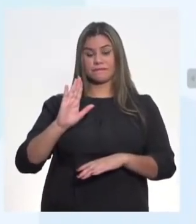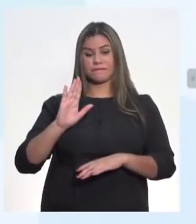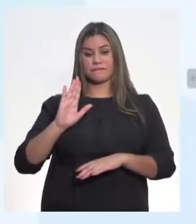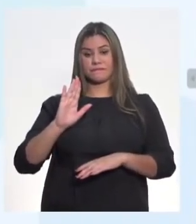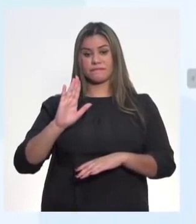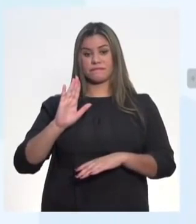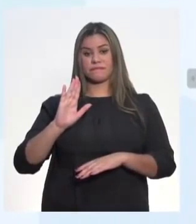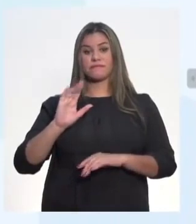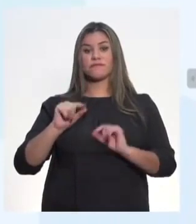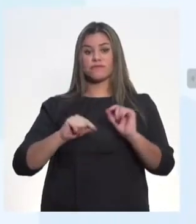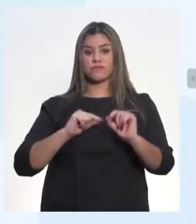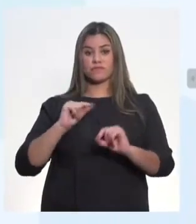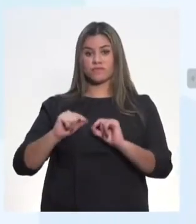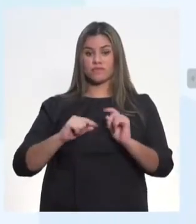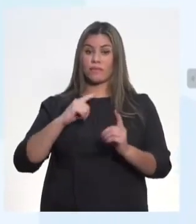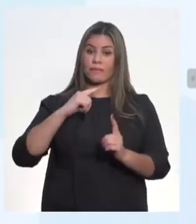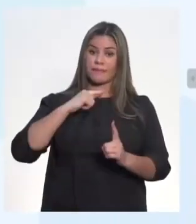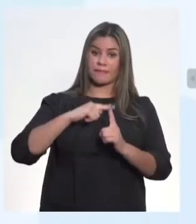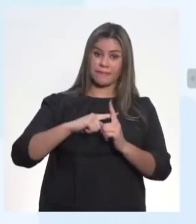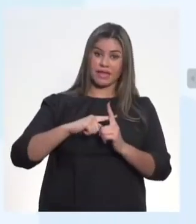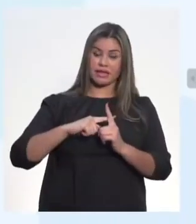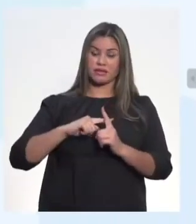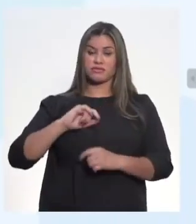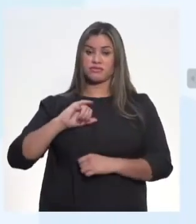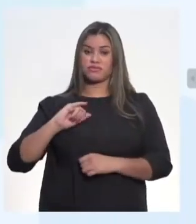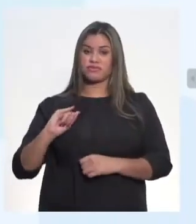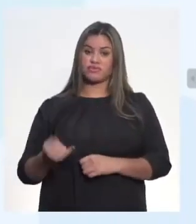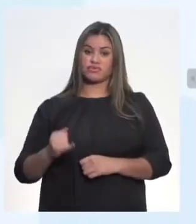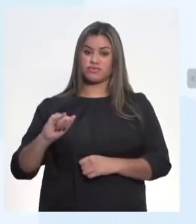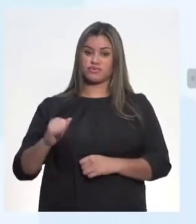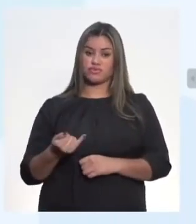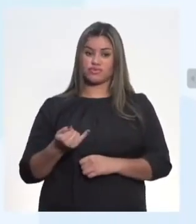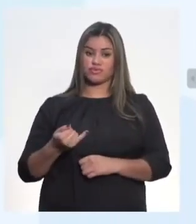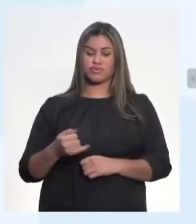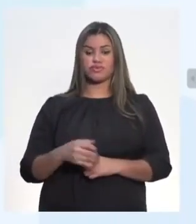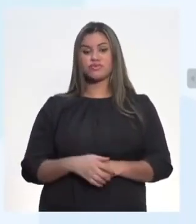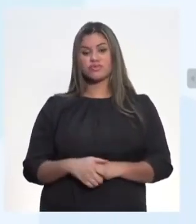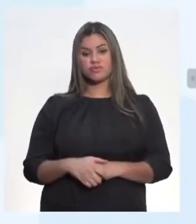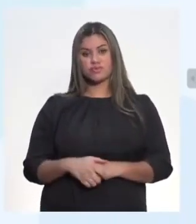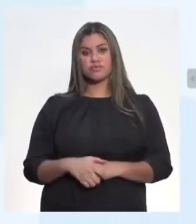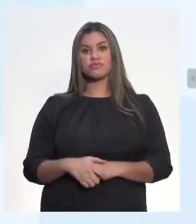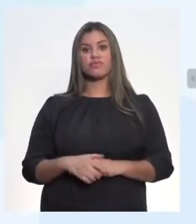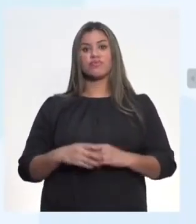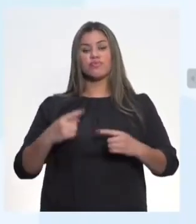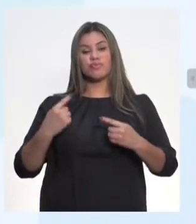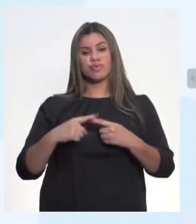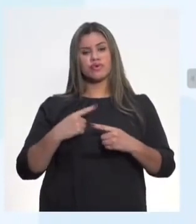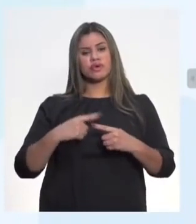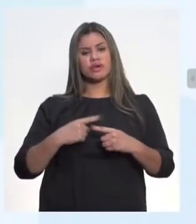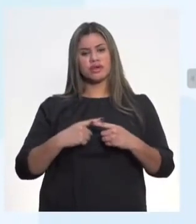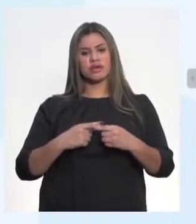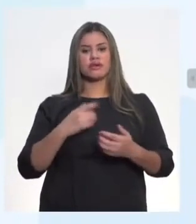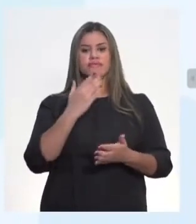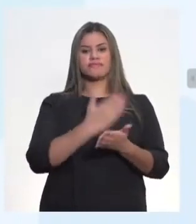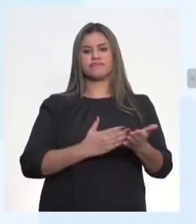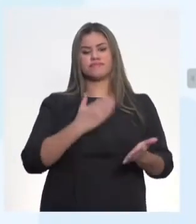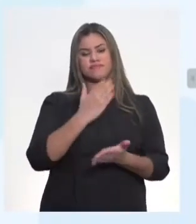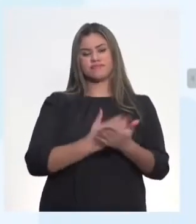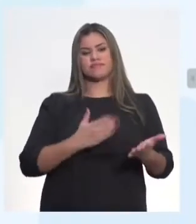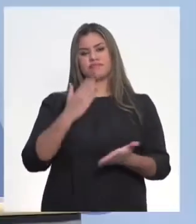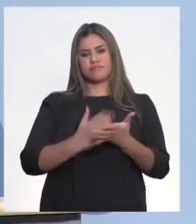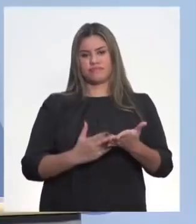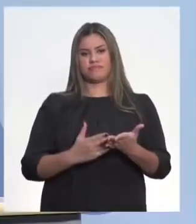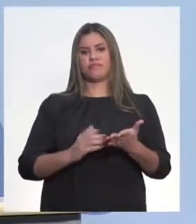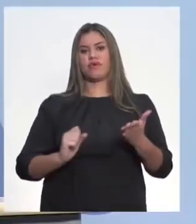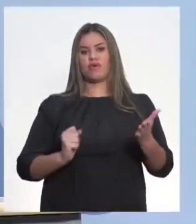os nossos juros, ou seja, esse acréscimo em virtude de estarmos fazendo uma compra parcelada. Não é essa a ideia, Jonas?